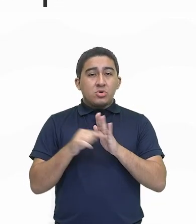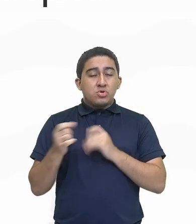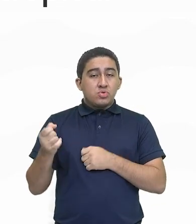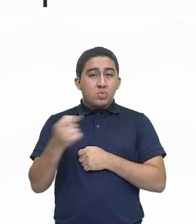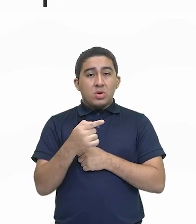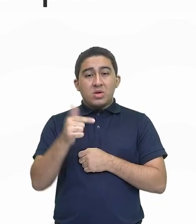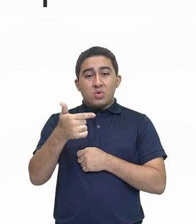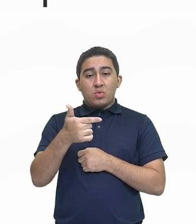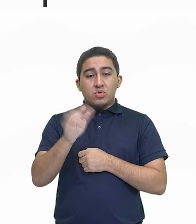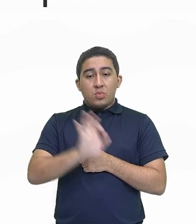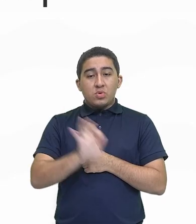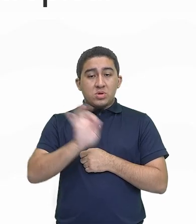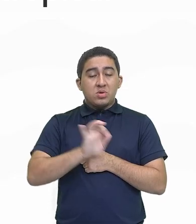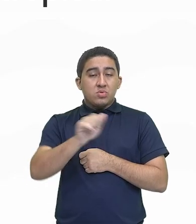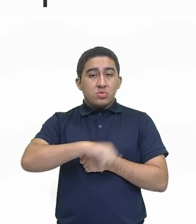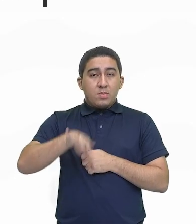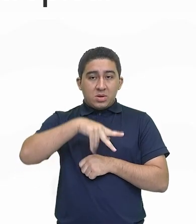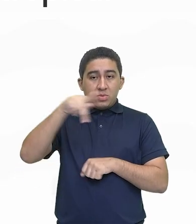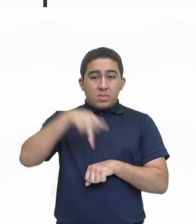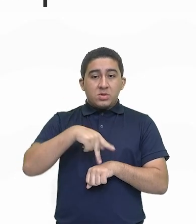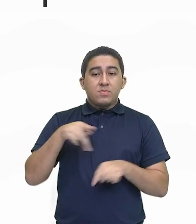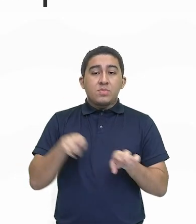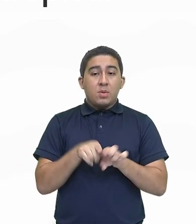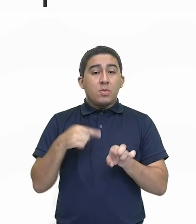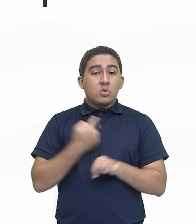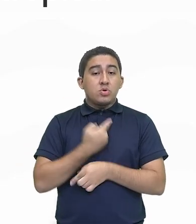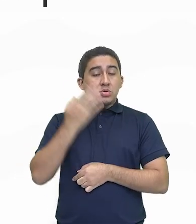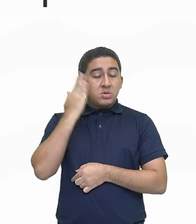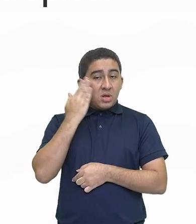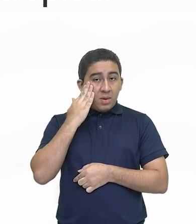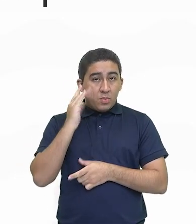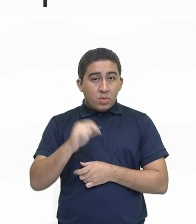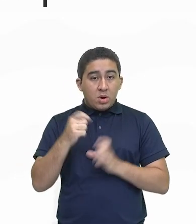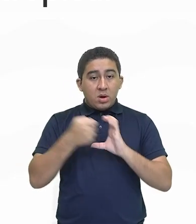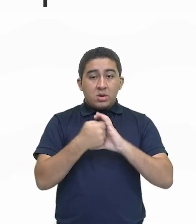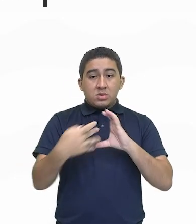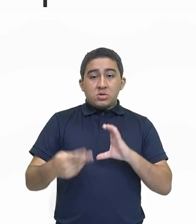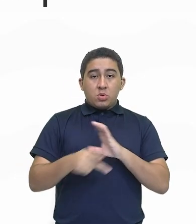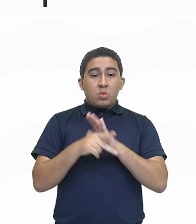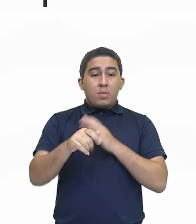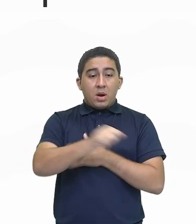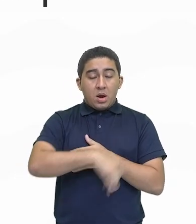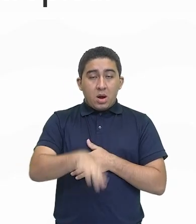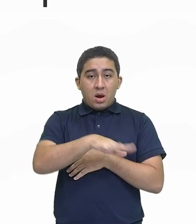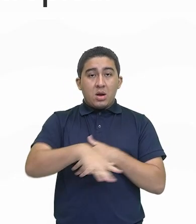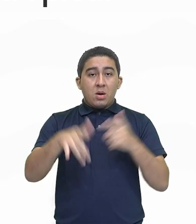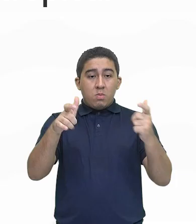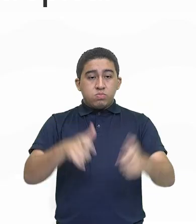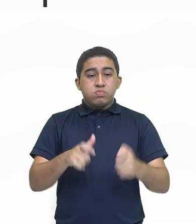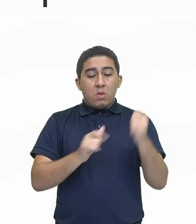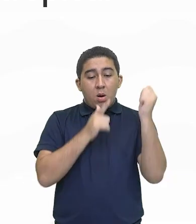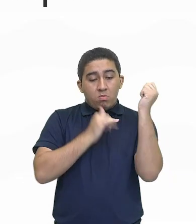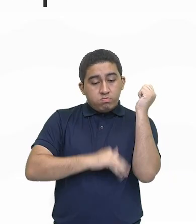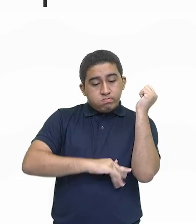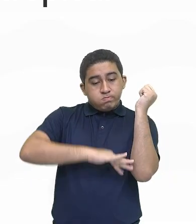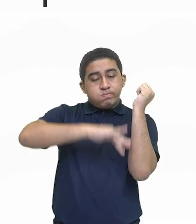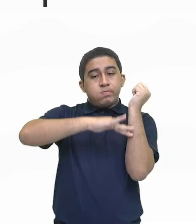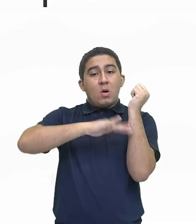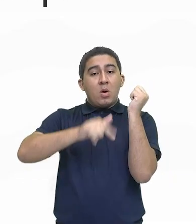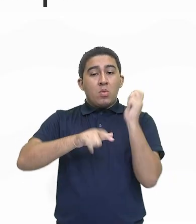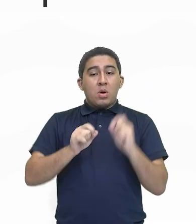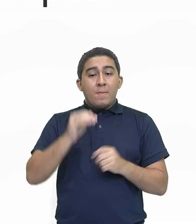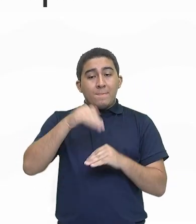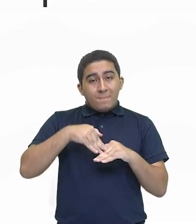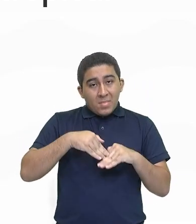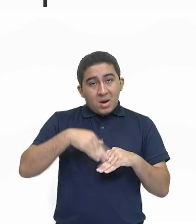nacional. E também, nós já sabemos, assim, pelas características das áreas inundáveis do Pantanal, é a